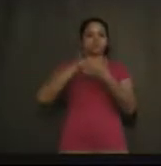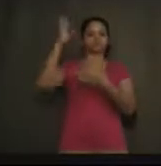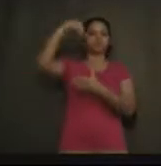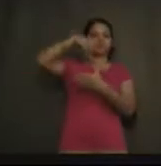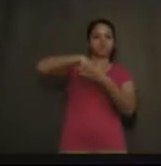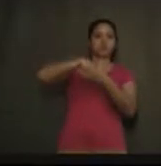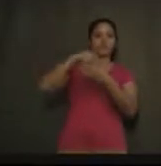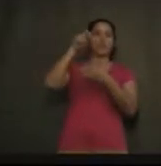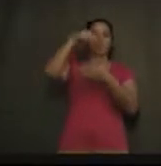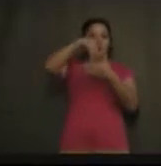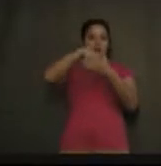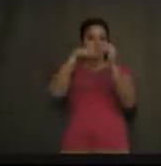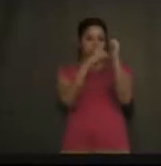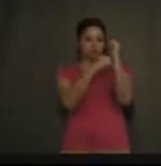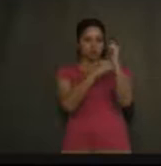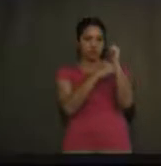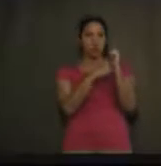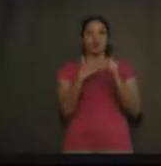o anonimato,